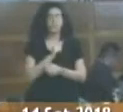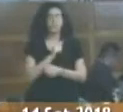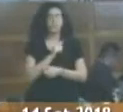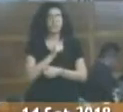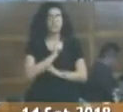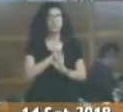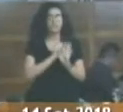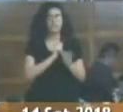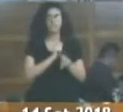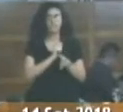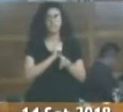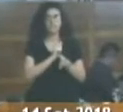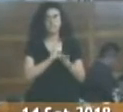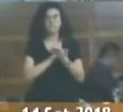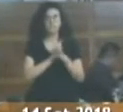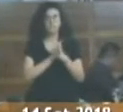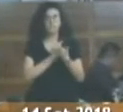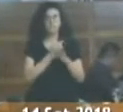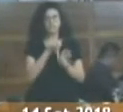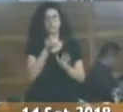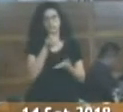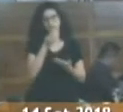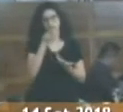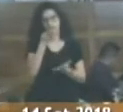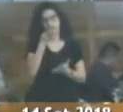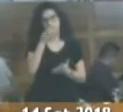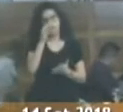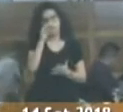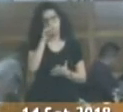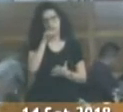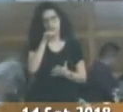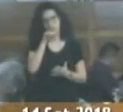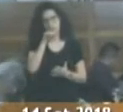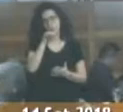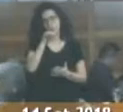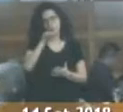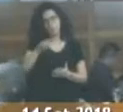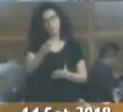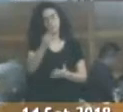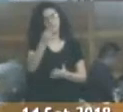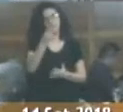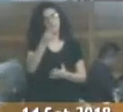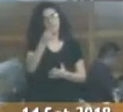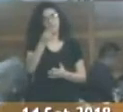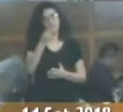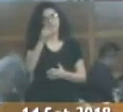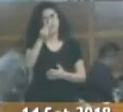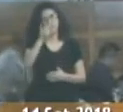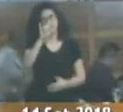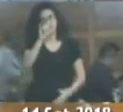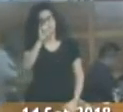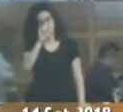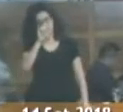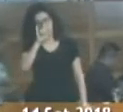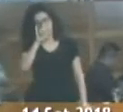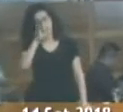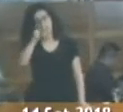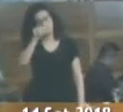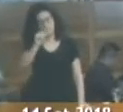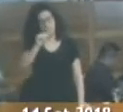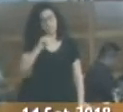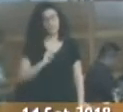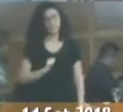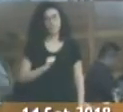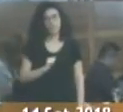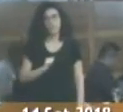uma produção aí de mais de 64 milhões de sementes. Tá? Fazendo uma linha do tempo, em